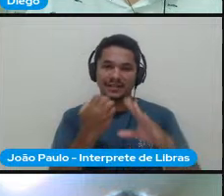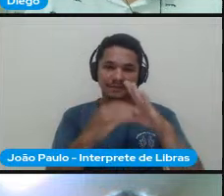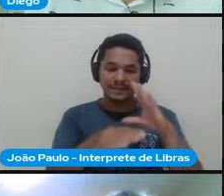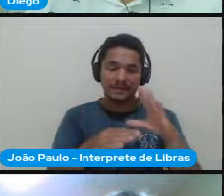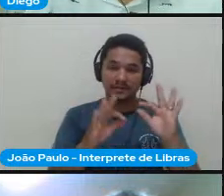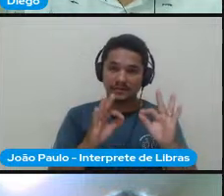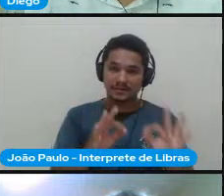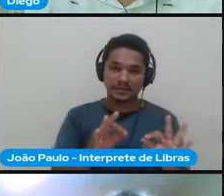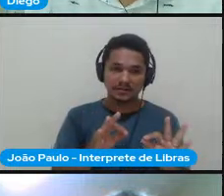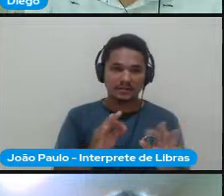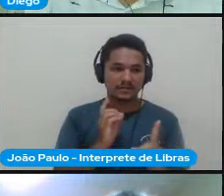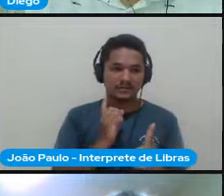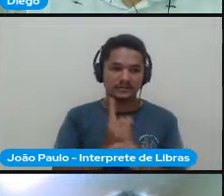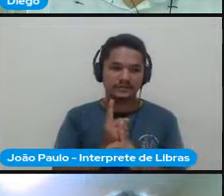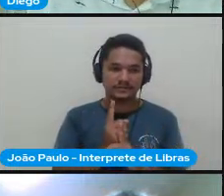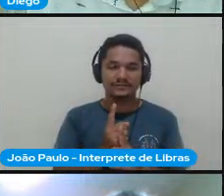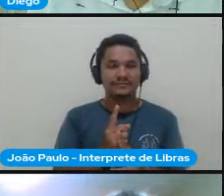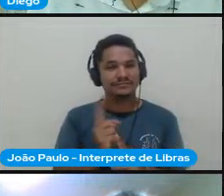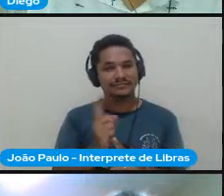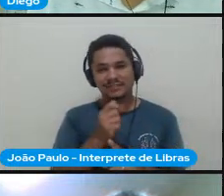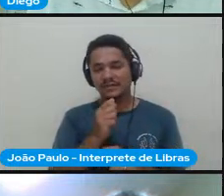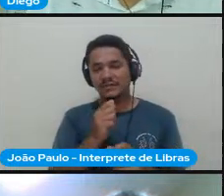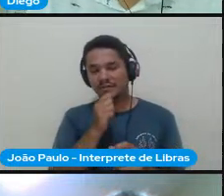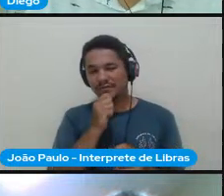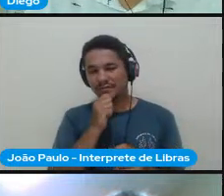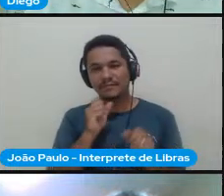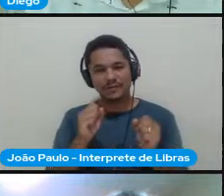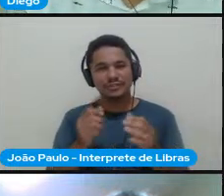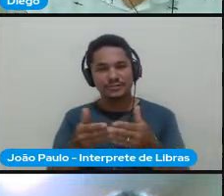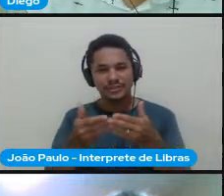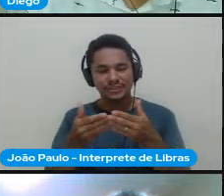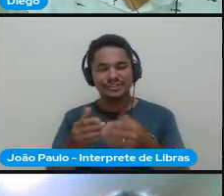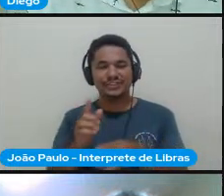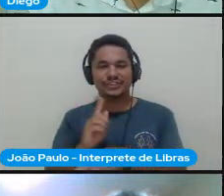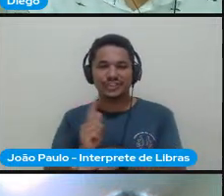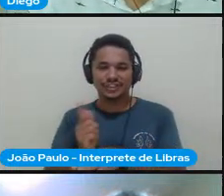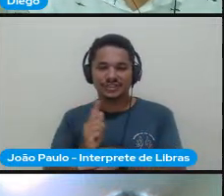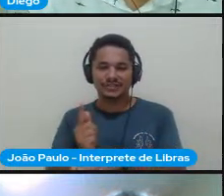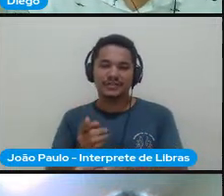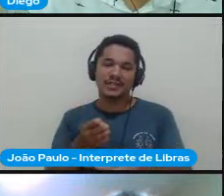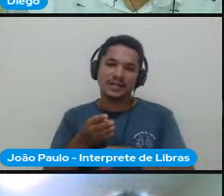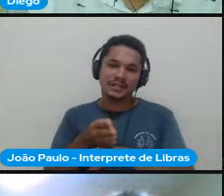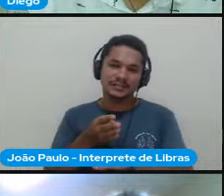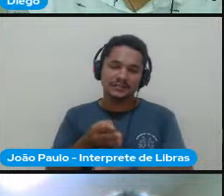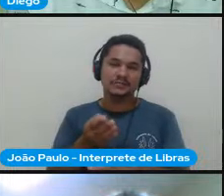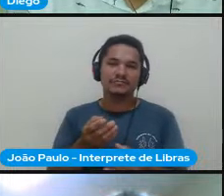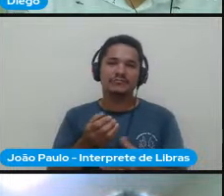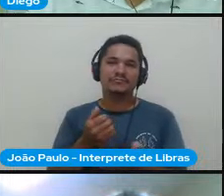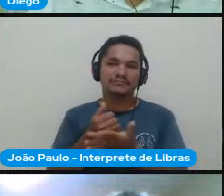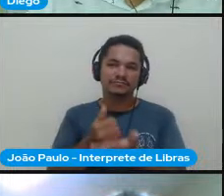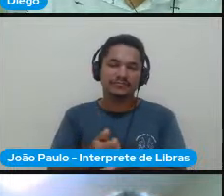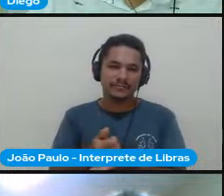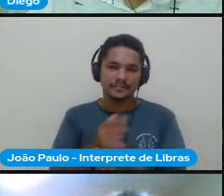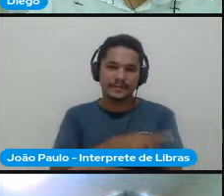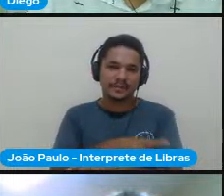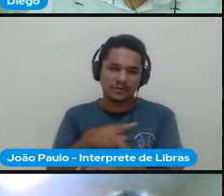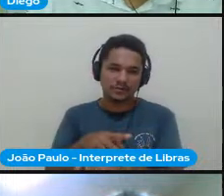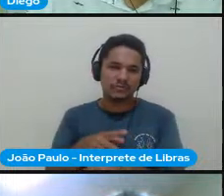pedir no e-mail para a nossa gerência ou para os seus assessores pedagógicos. Nós encaminhamos formulários para vocês, tá bom?